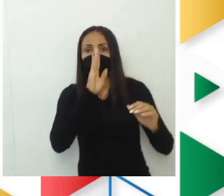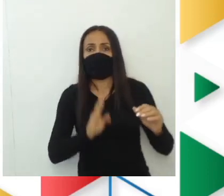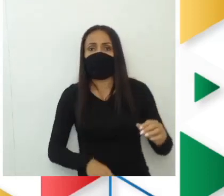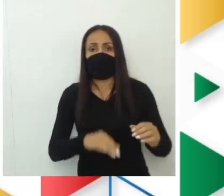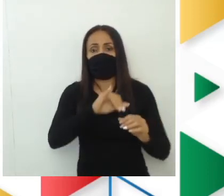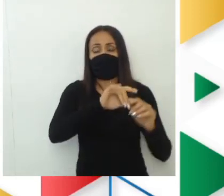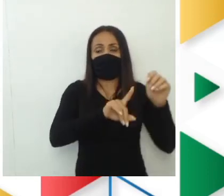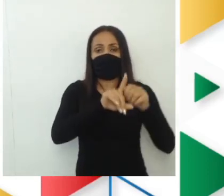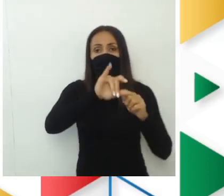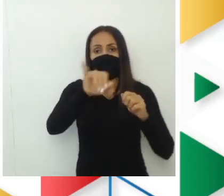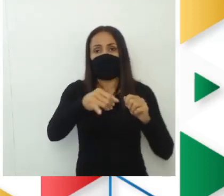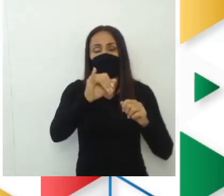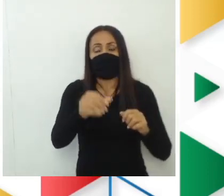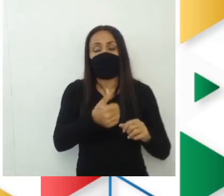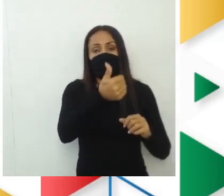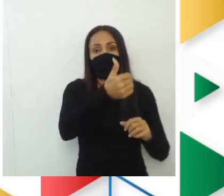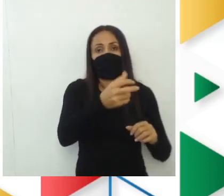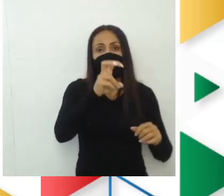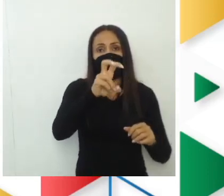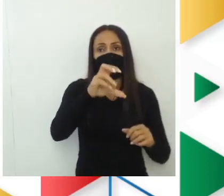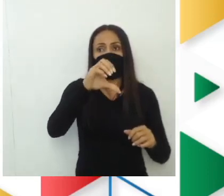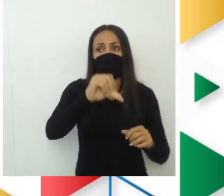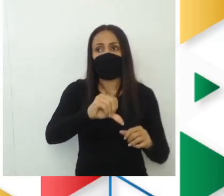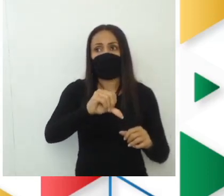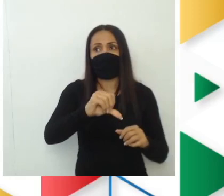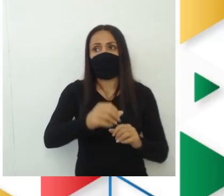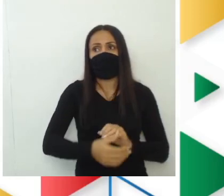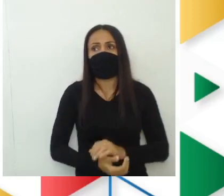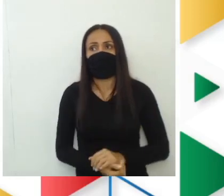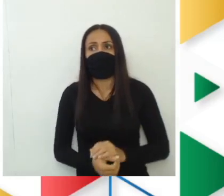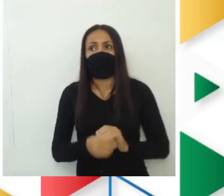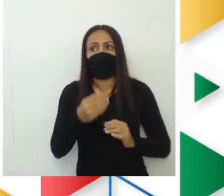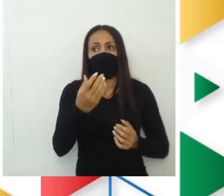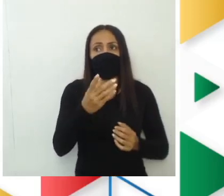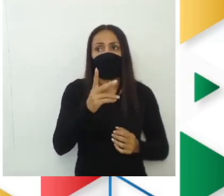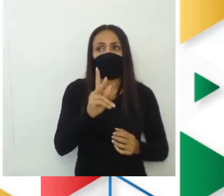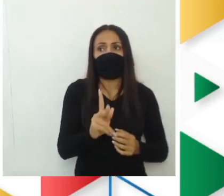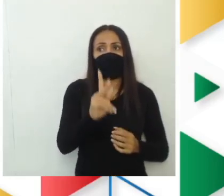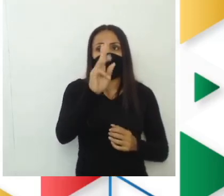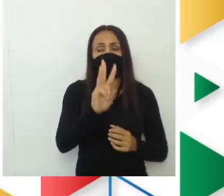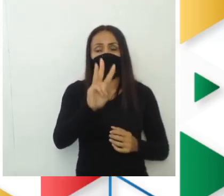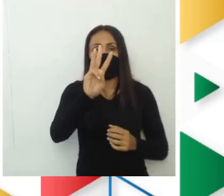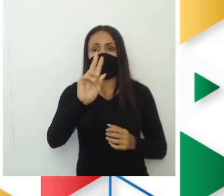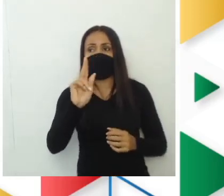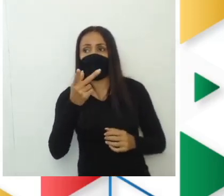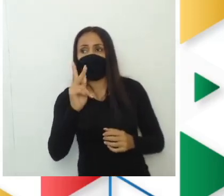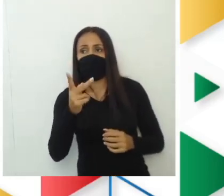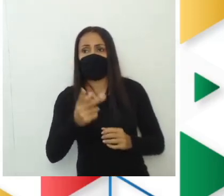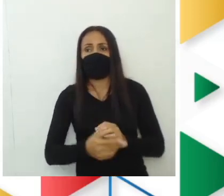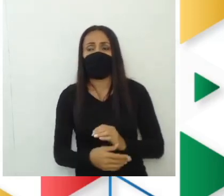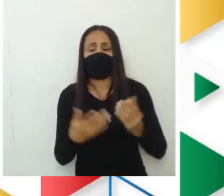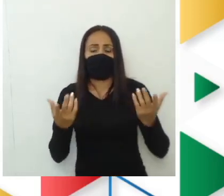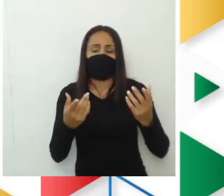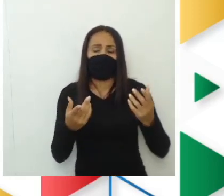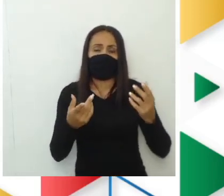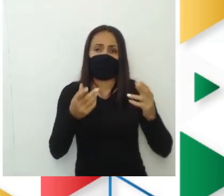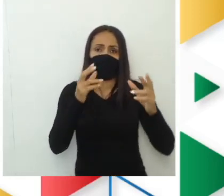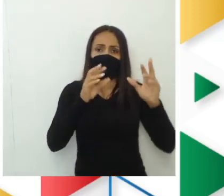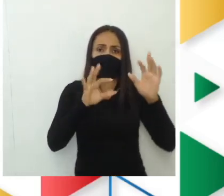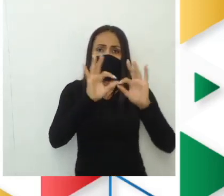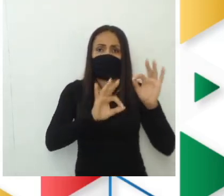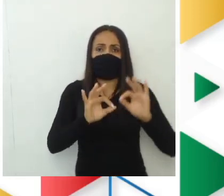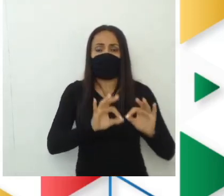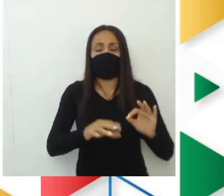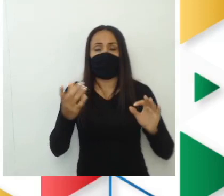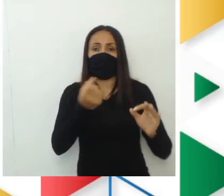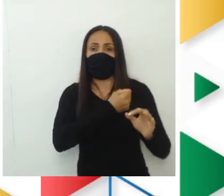159 kWh. Como se escreve esse número por extenso. Vamos colocar então,